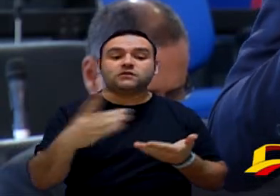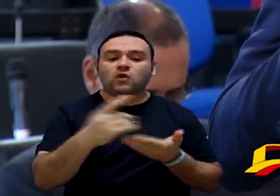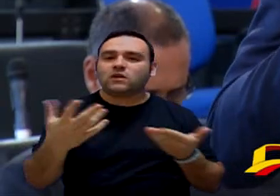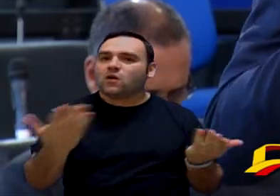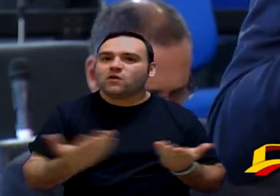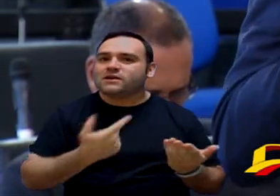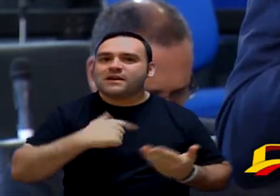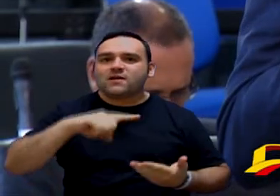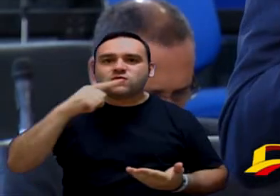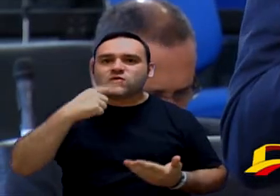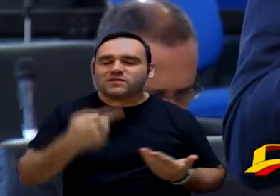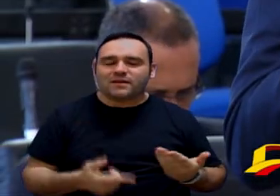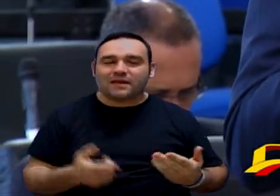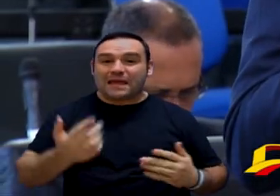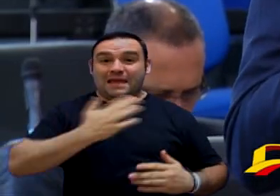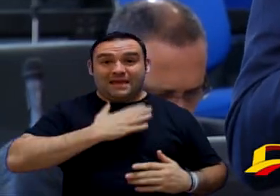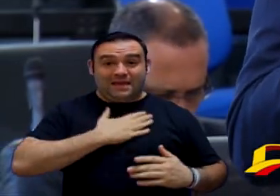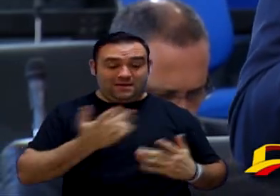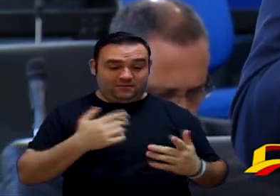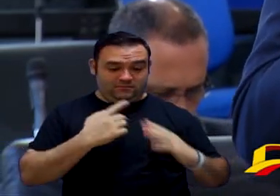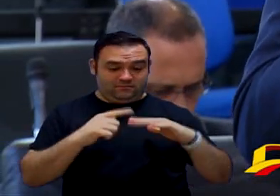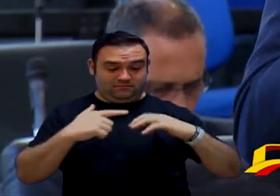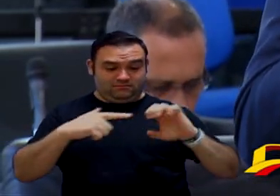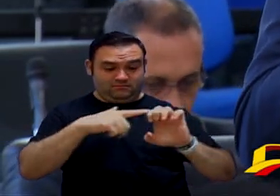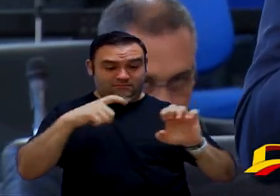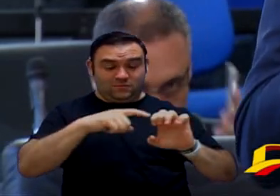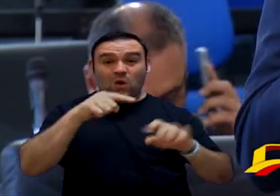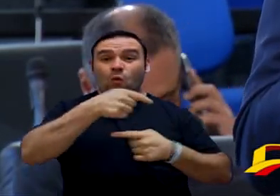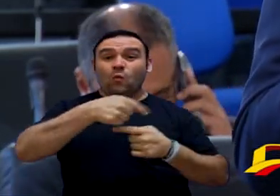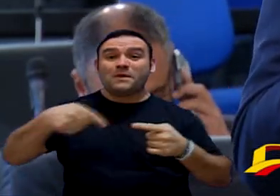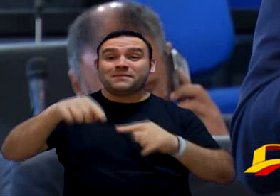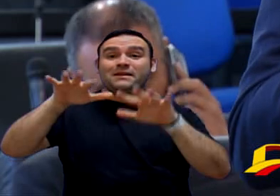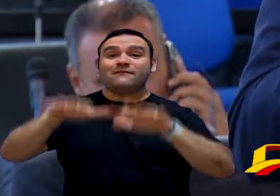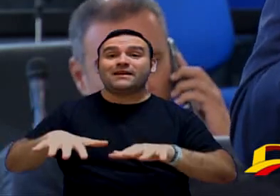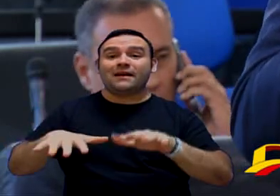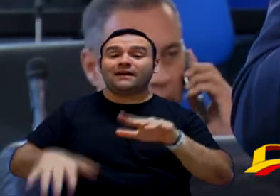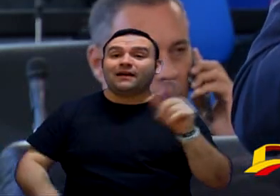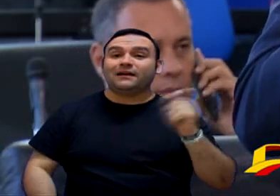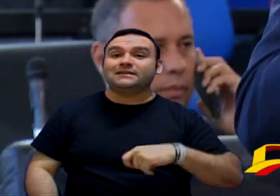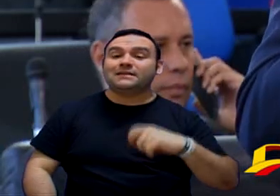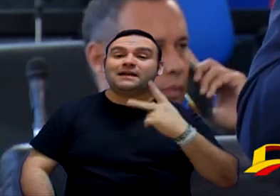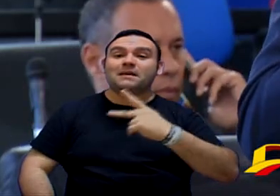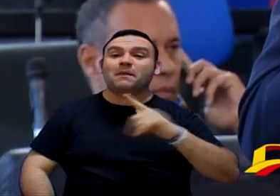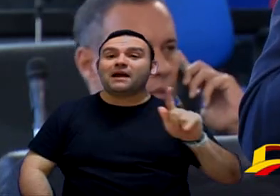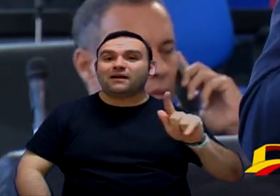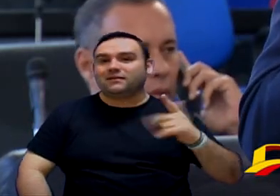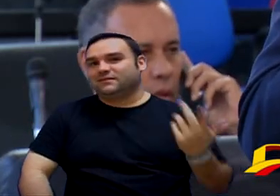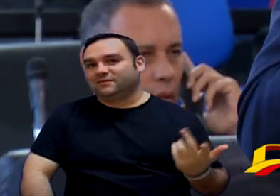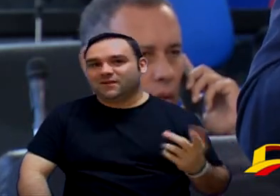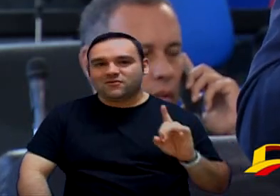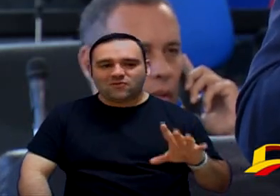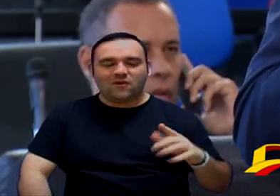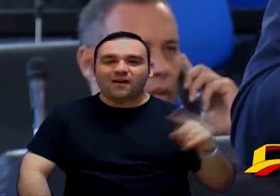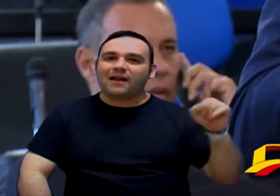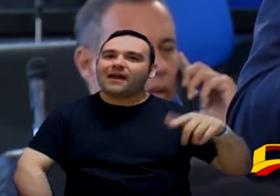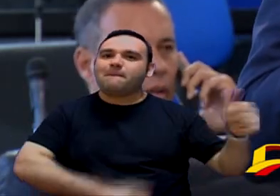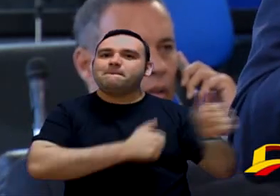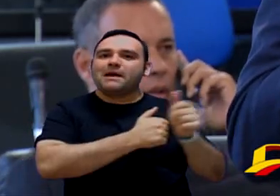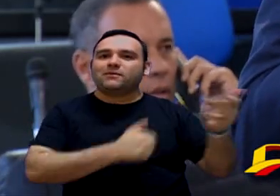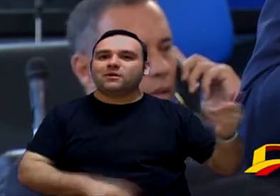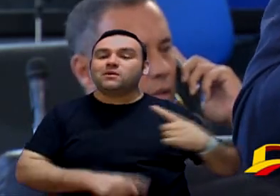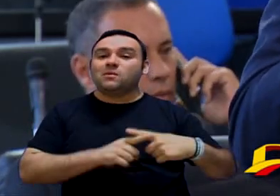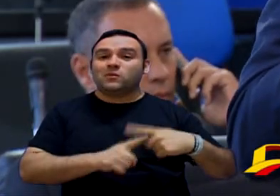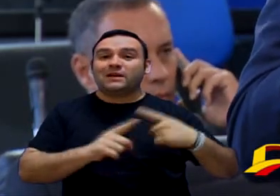não consigo eu sou eu como empresário Eu só consigo ficar mais uma semana na Praia Grande que aqui do lado